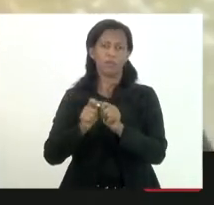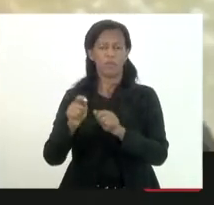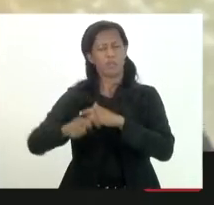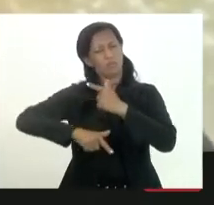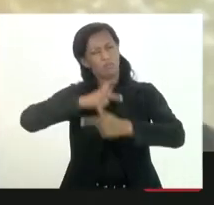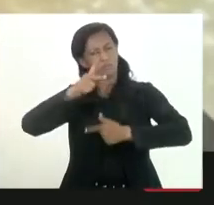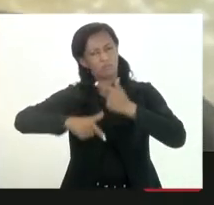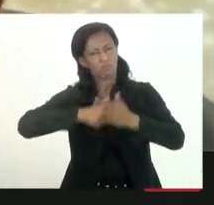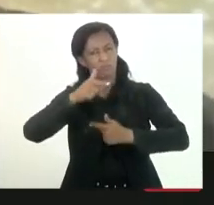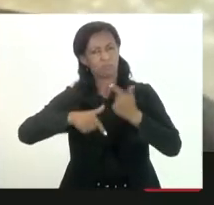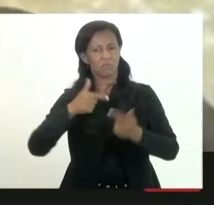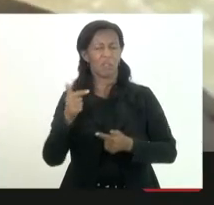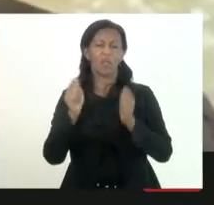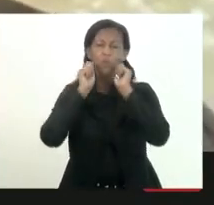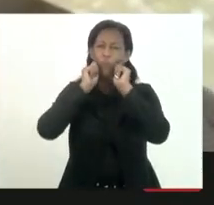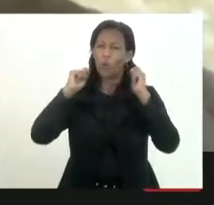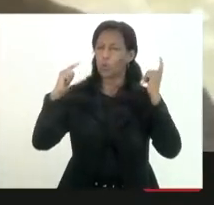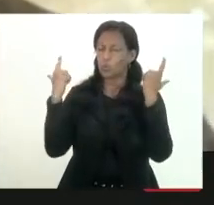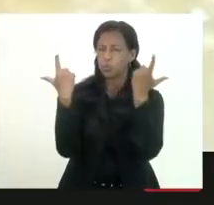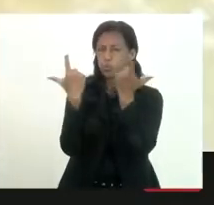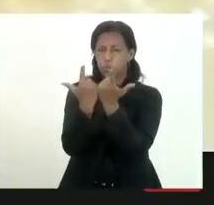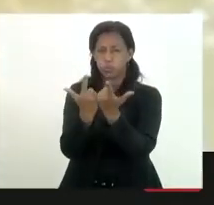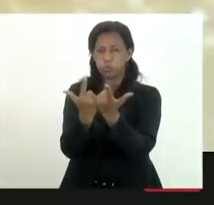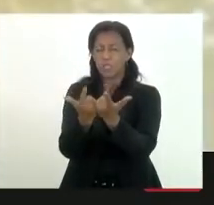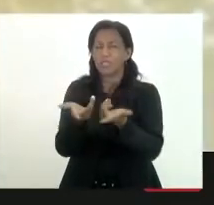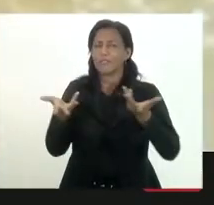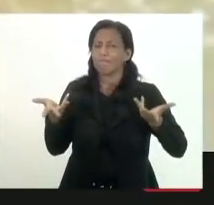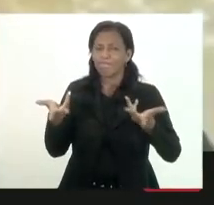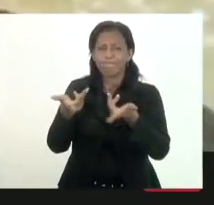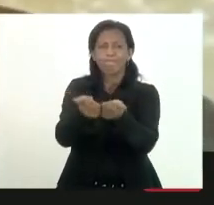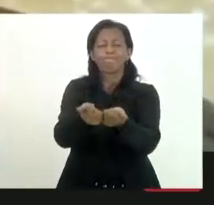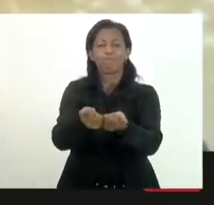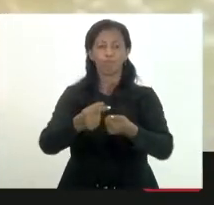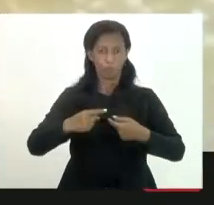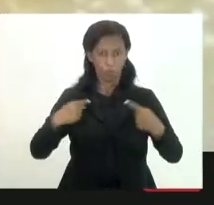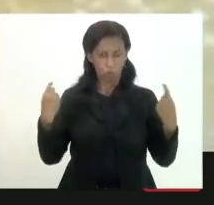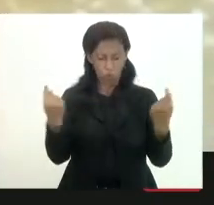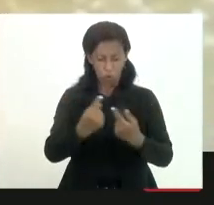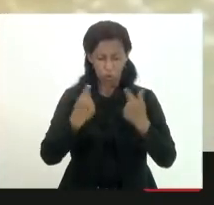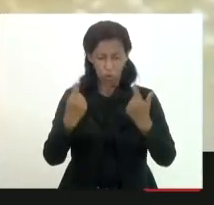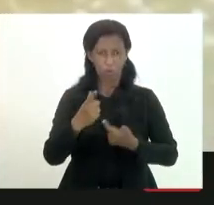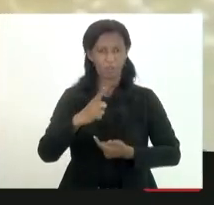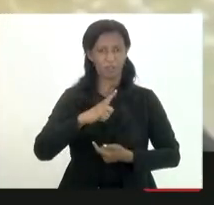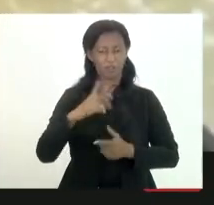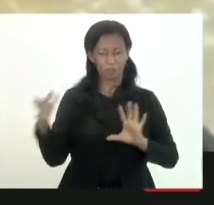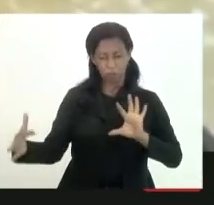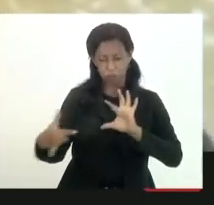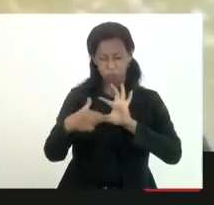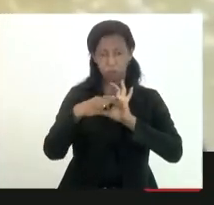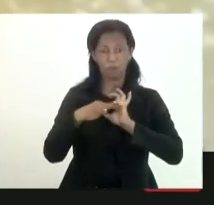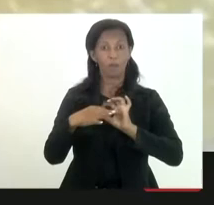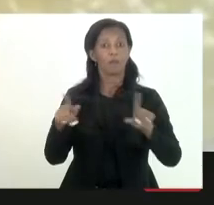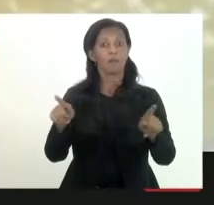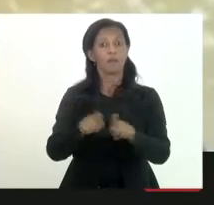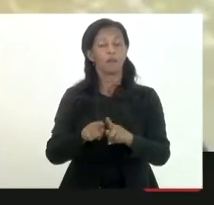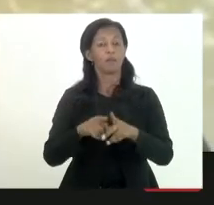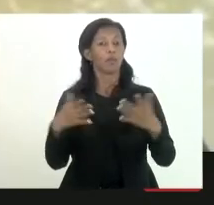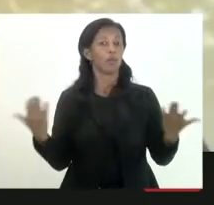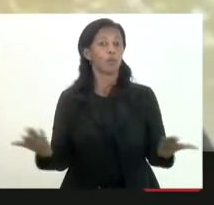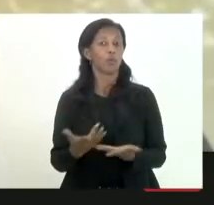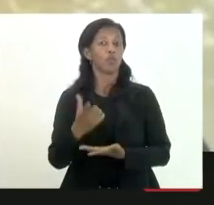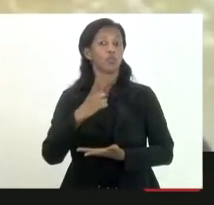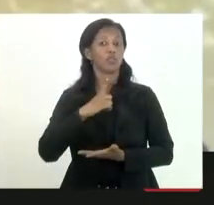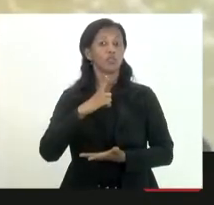daí. Acho que a LERJ está dando um ganho em matéria, porque nós temos de leis hoje, né? Inclusive, Marta, eu